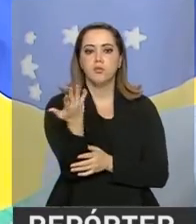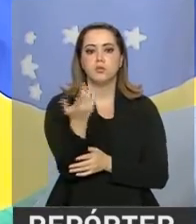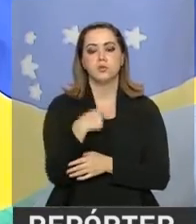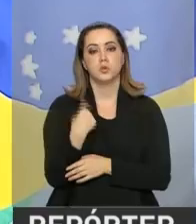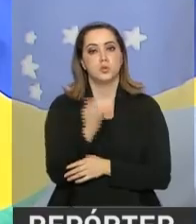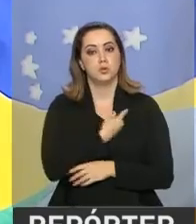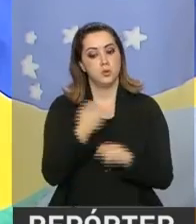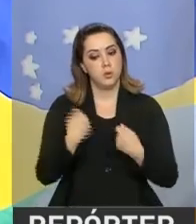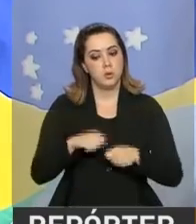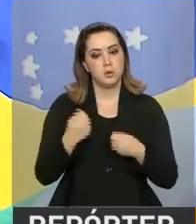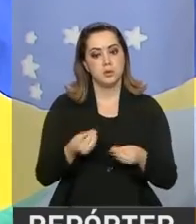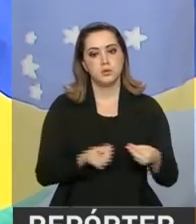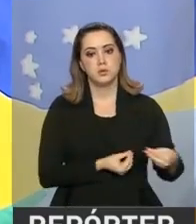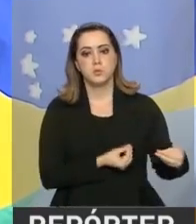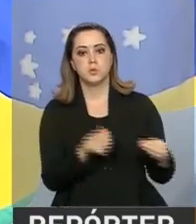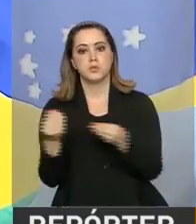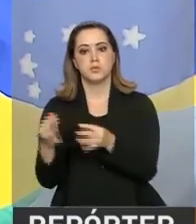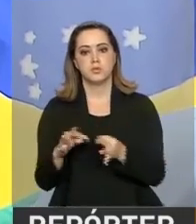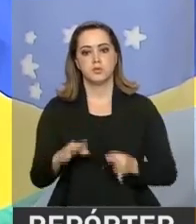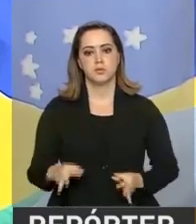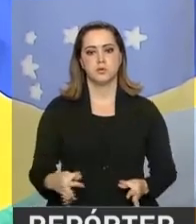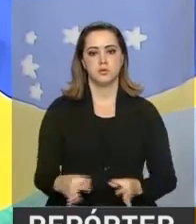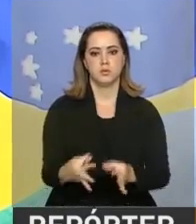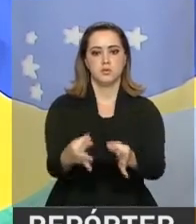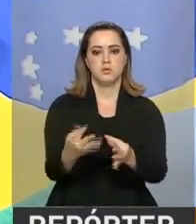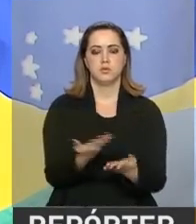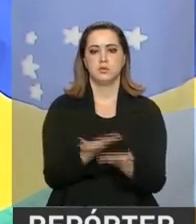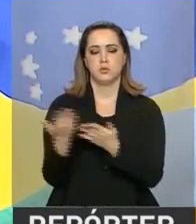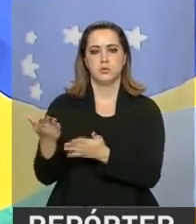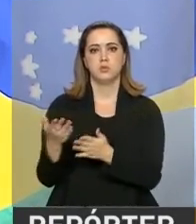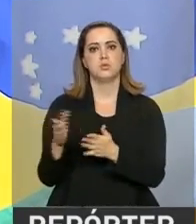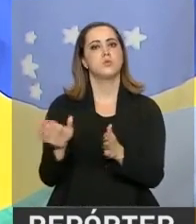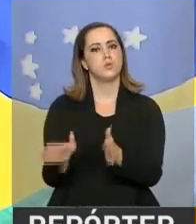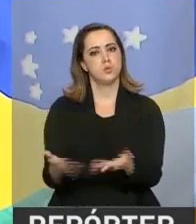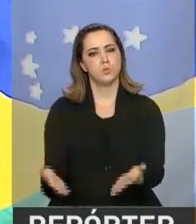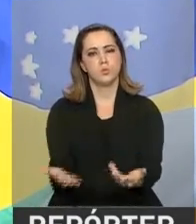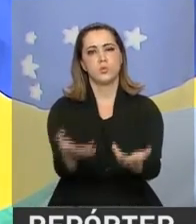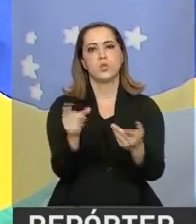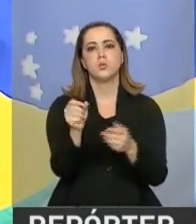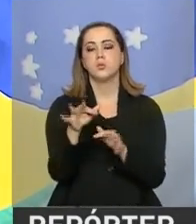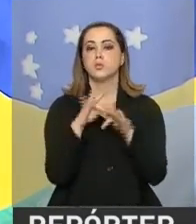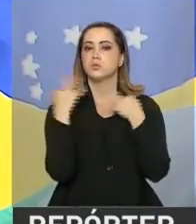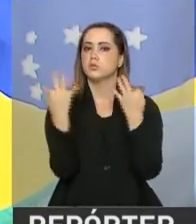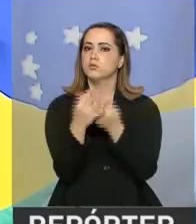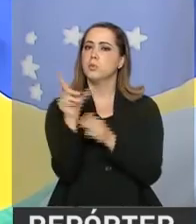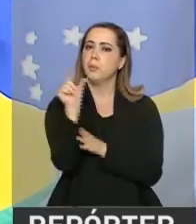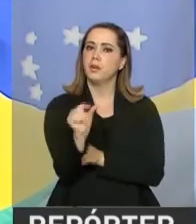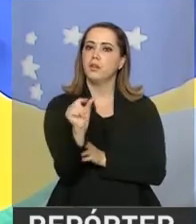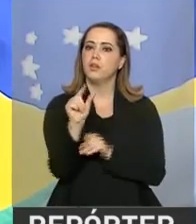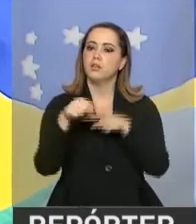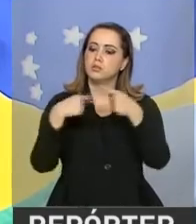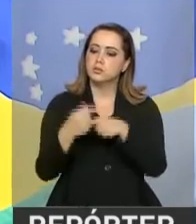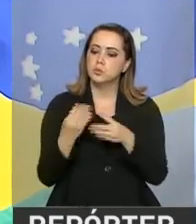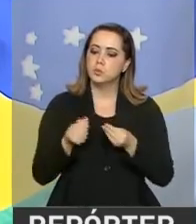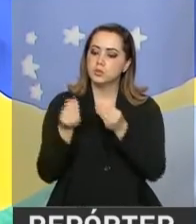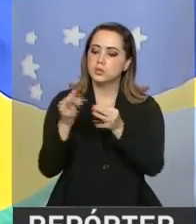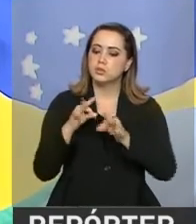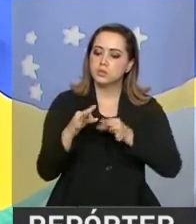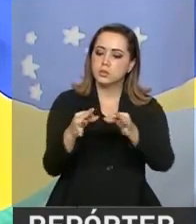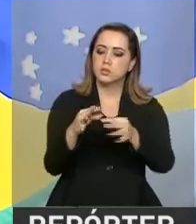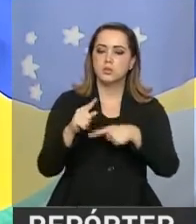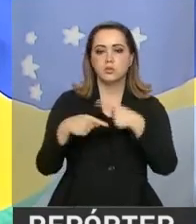tecnologia a esse tipo de produção, que é uma produção familiar, na maioria dos casos, uma pequena produção, é levar tecnologia adequada